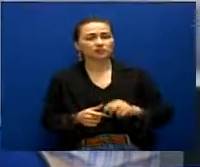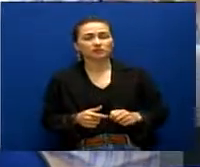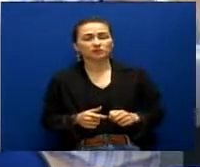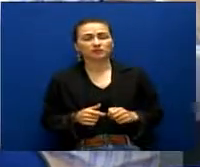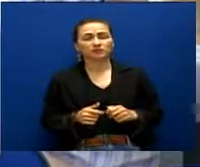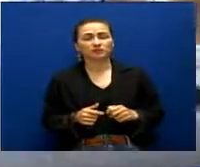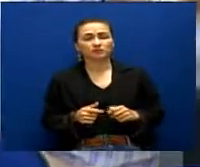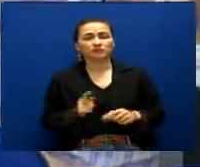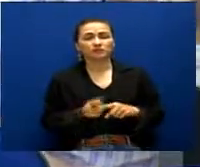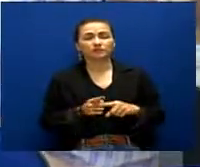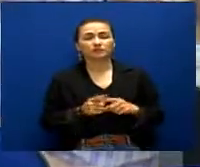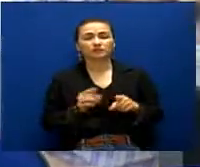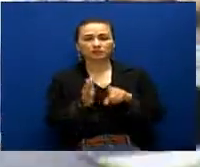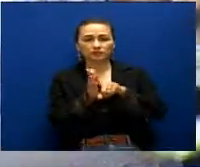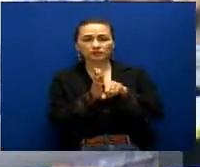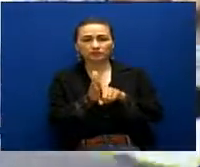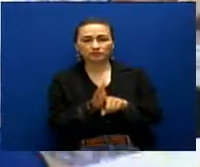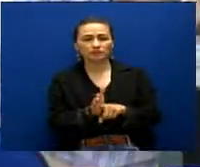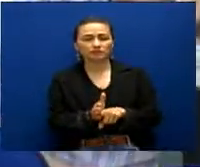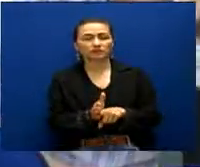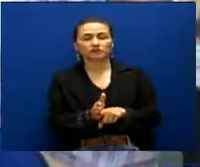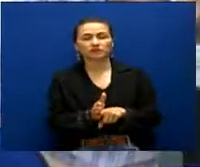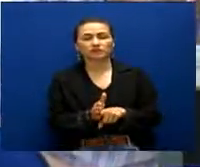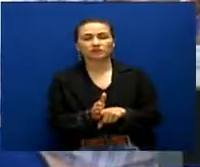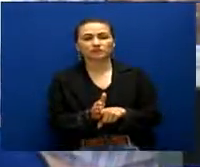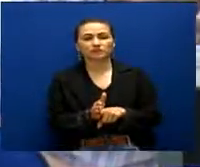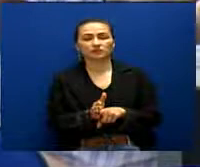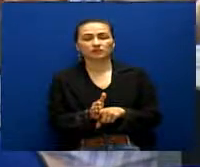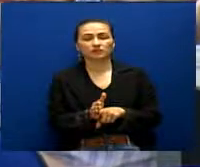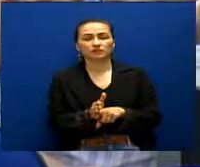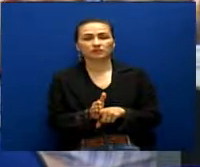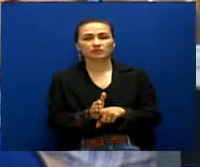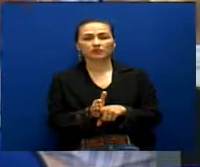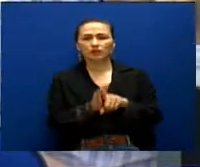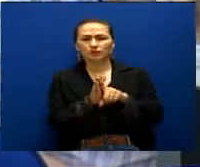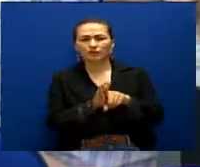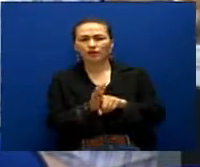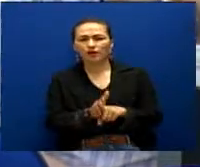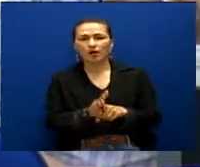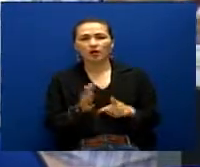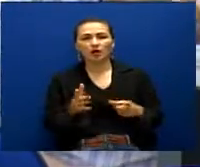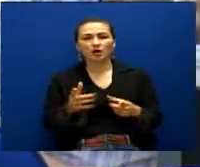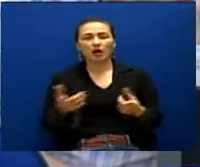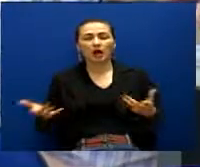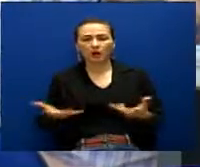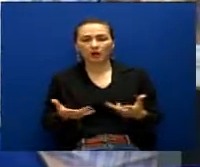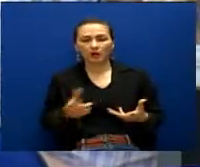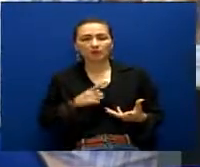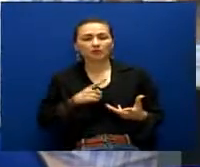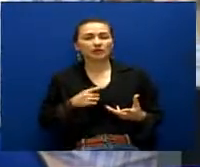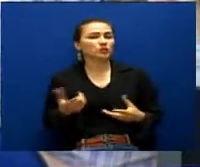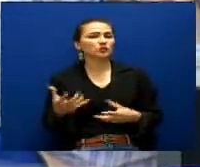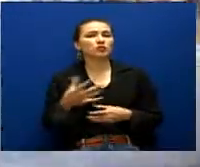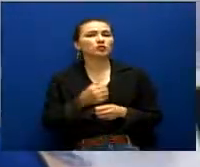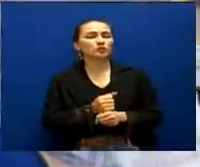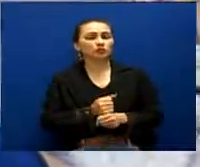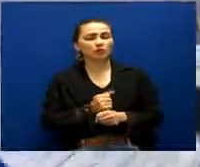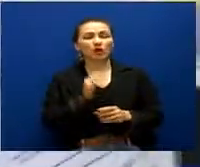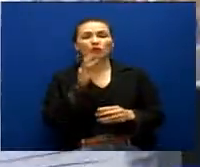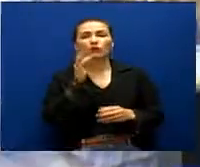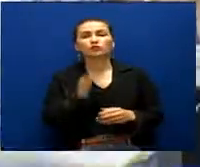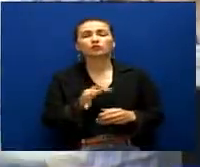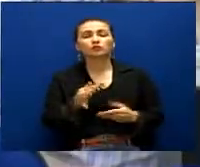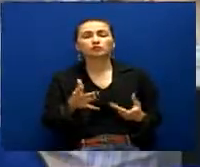uma avaliação do quanto nós temos e para onde nós queremos chegar. Eu não posso aqui, quem está com